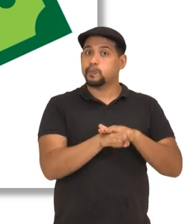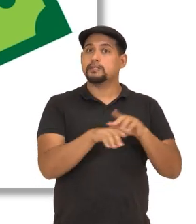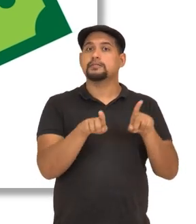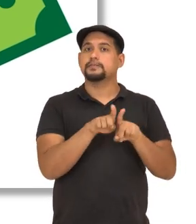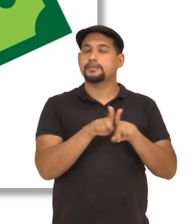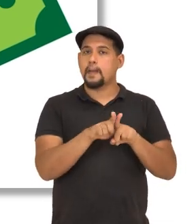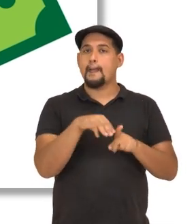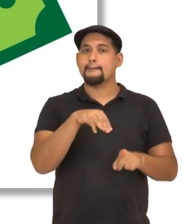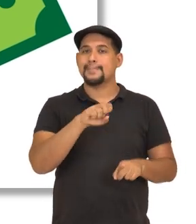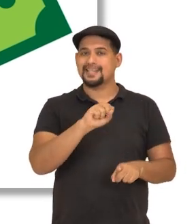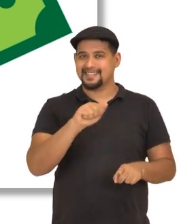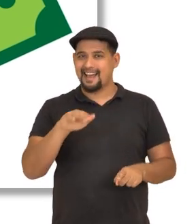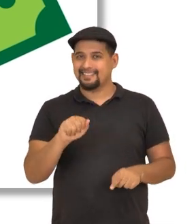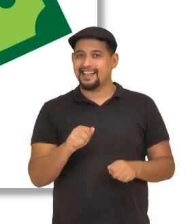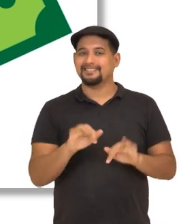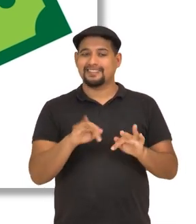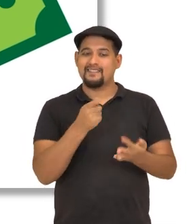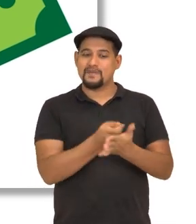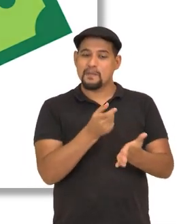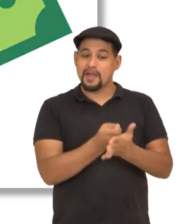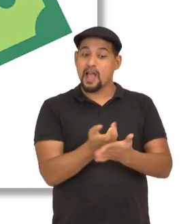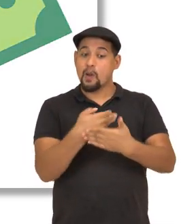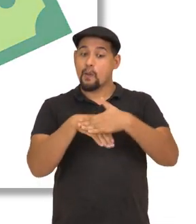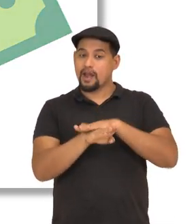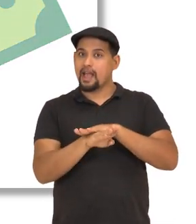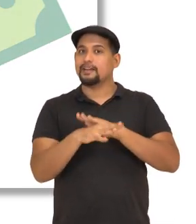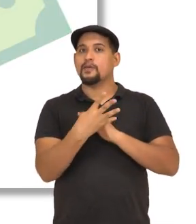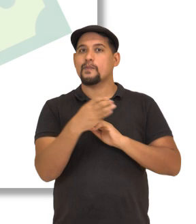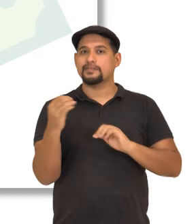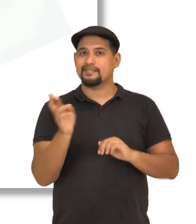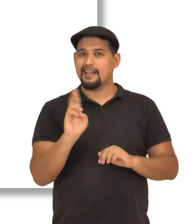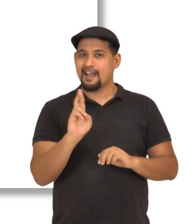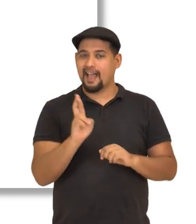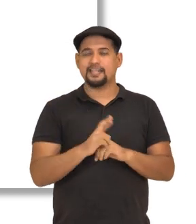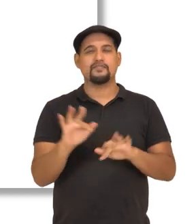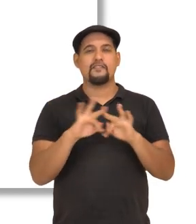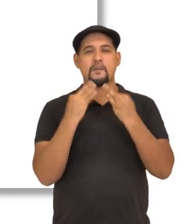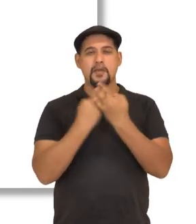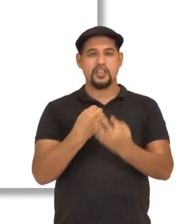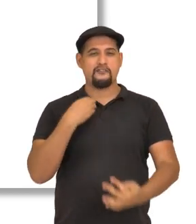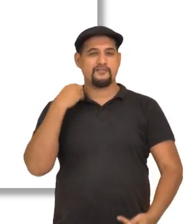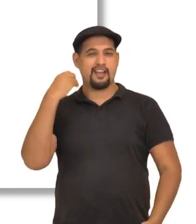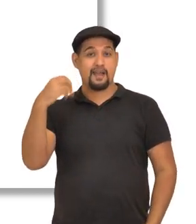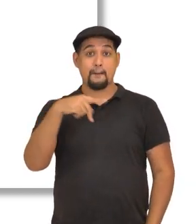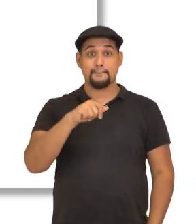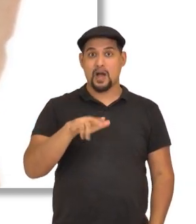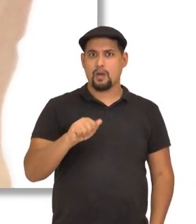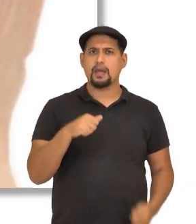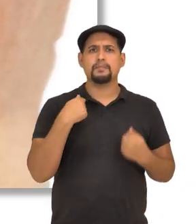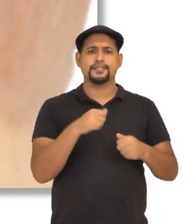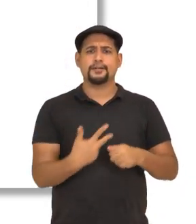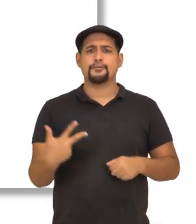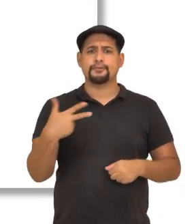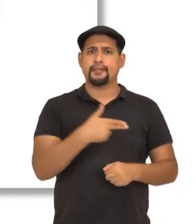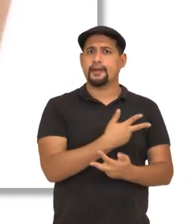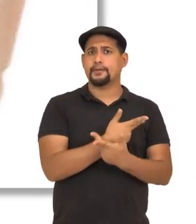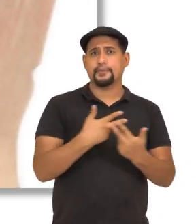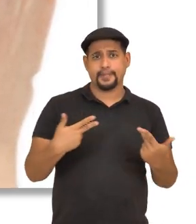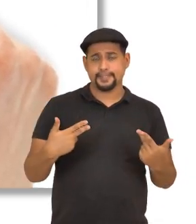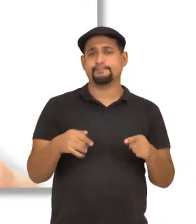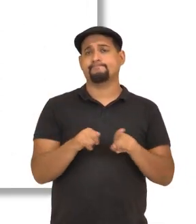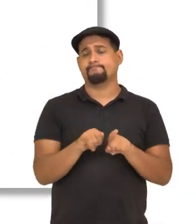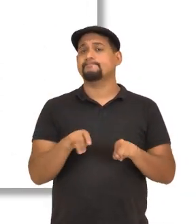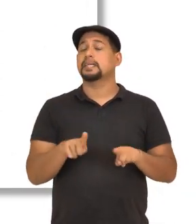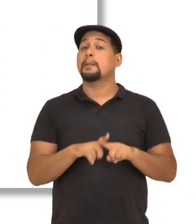completaria os R$ 400 necessários para que a família conseguisse viajar. Paula terá que cortar seus gastos pela